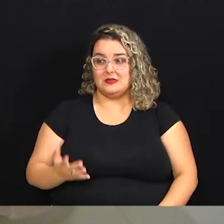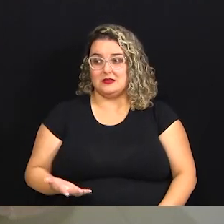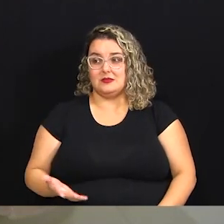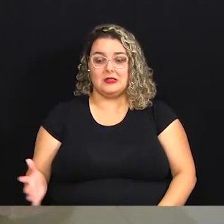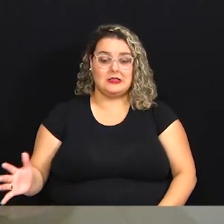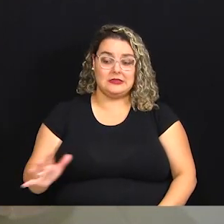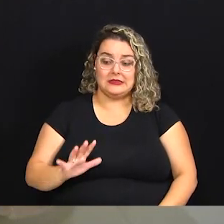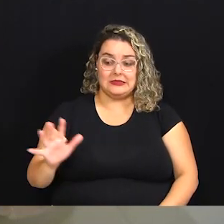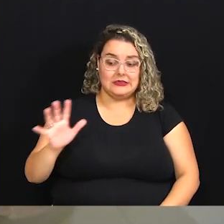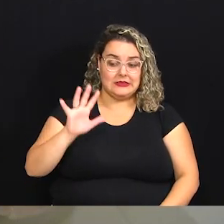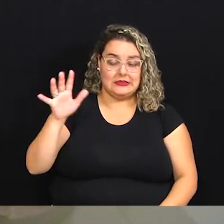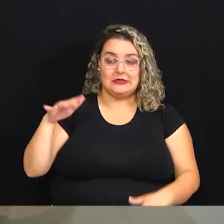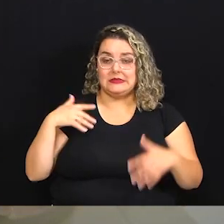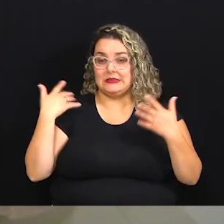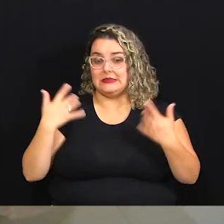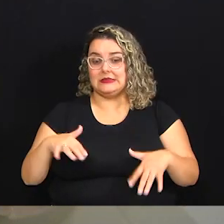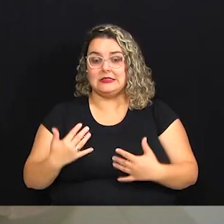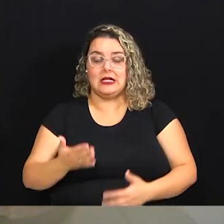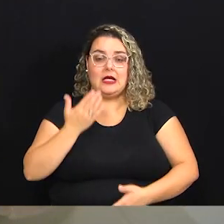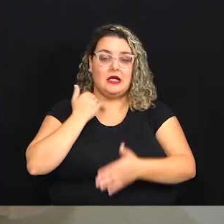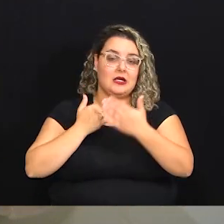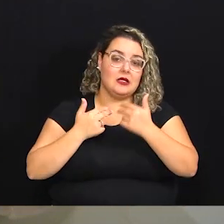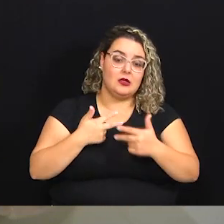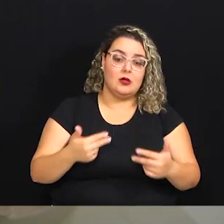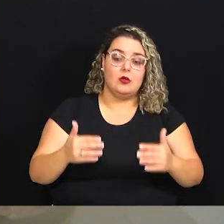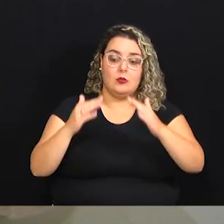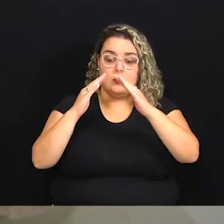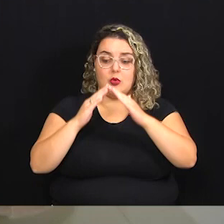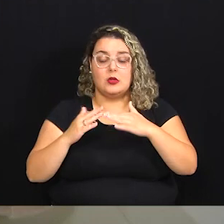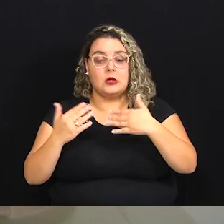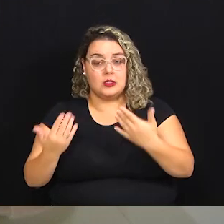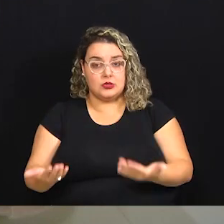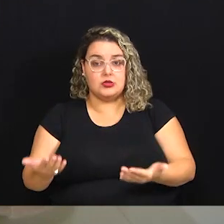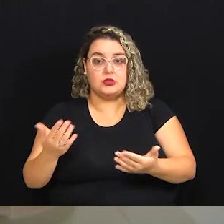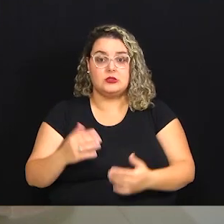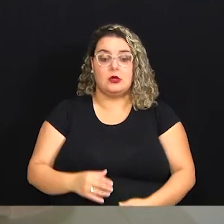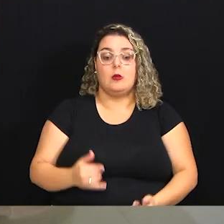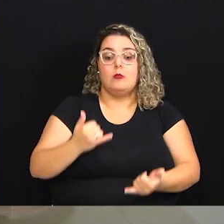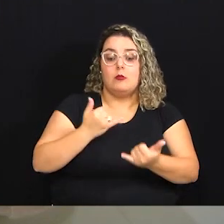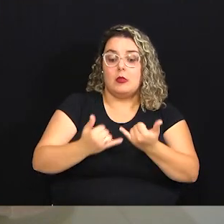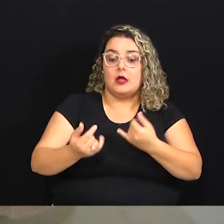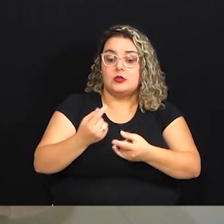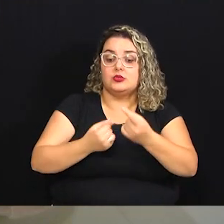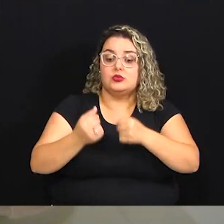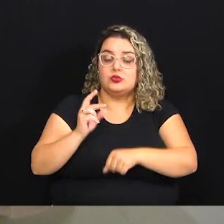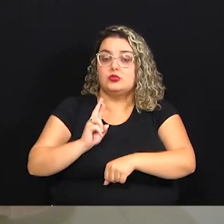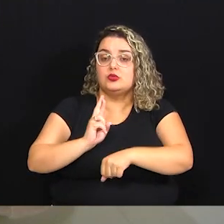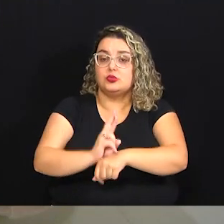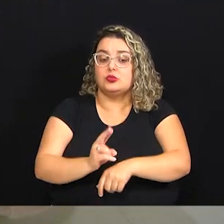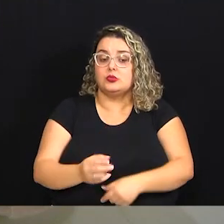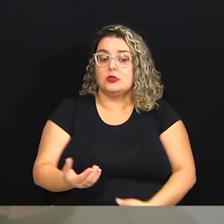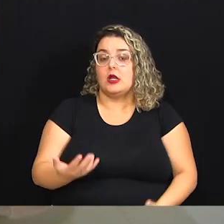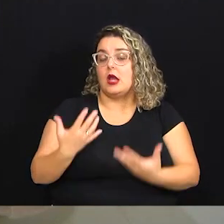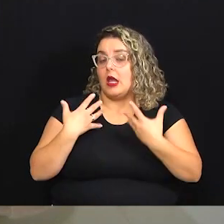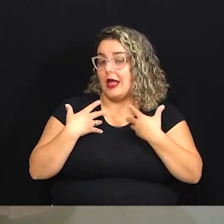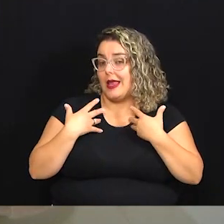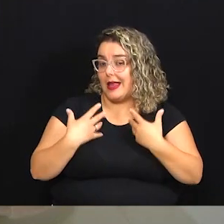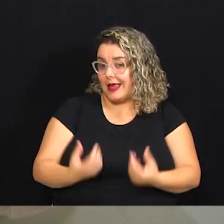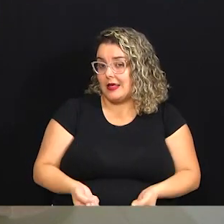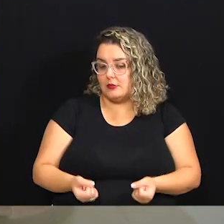brasileiros, encareceu demais a alimentação, a moradia, então parte dos recursos que a gente